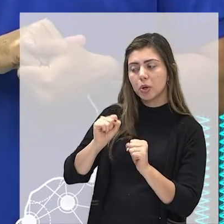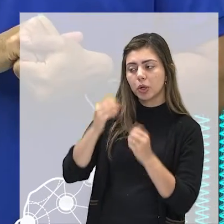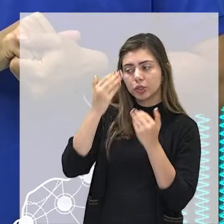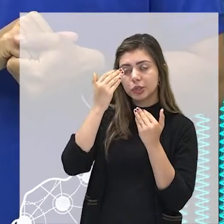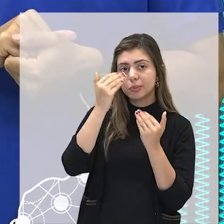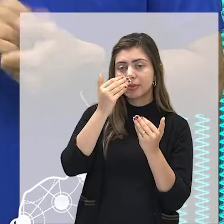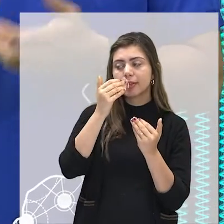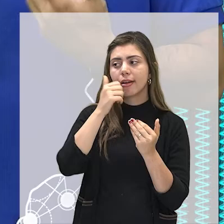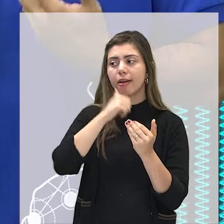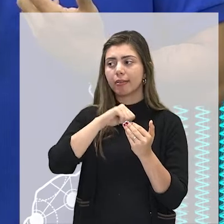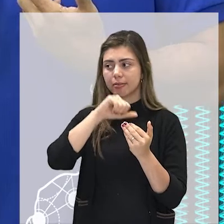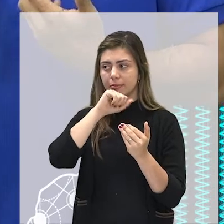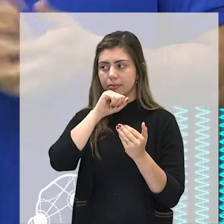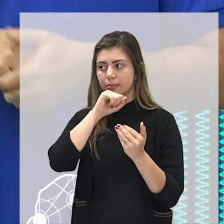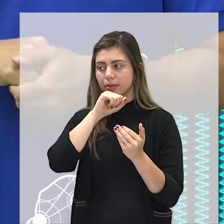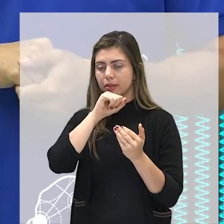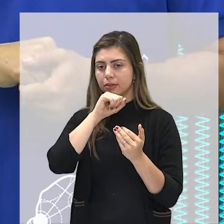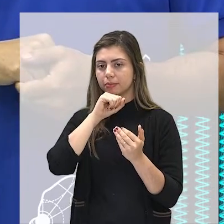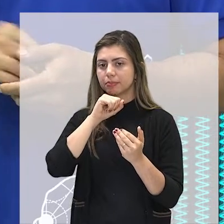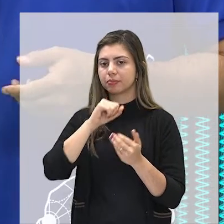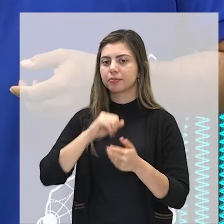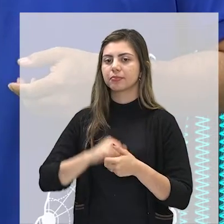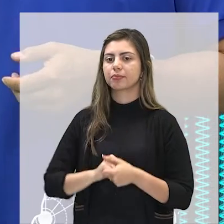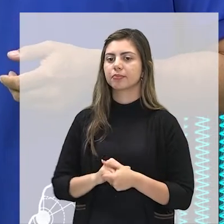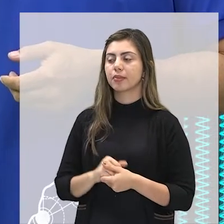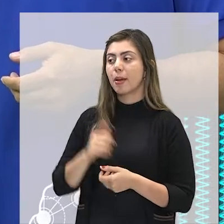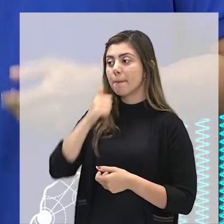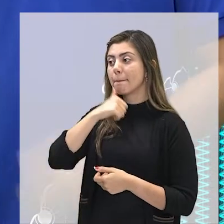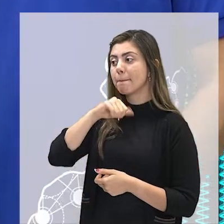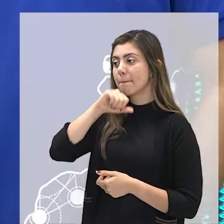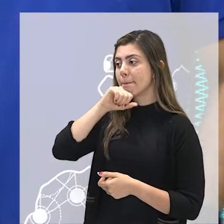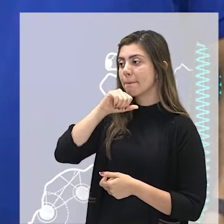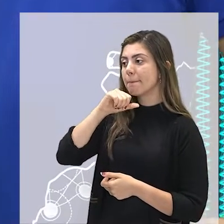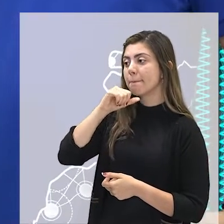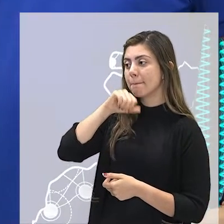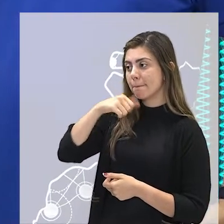para a sua mãe, né, por mim? Repare que é uma forma mais